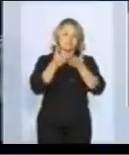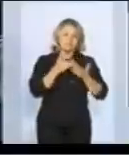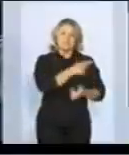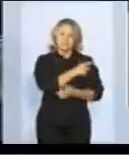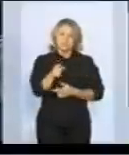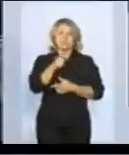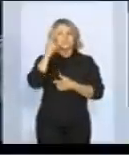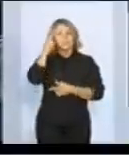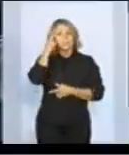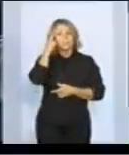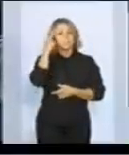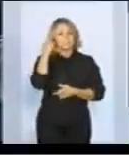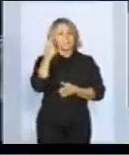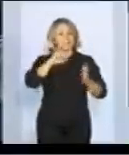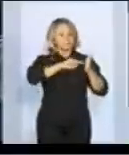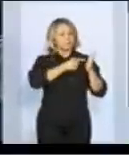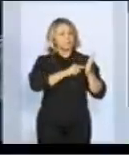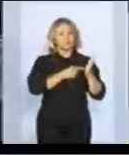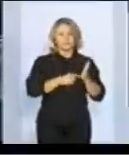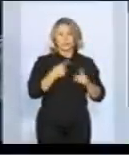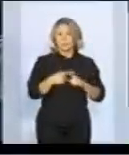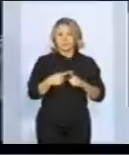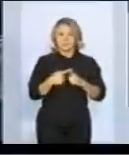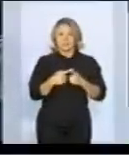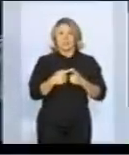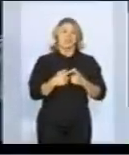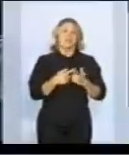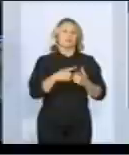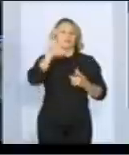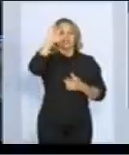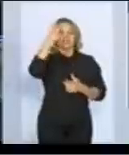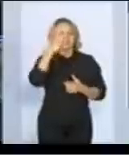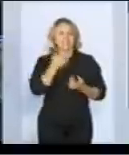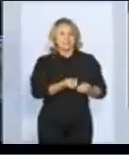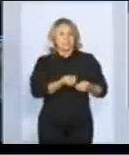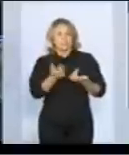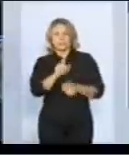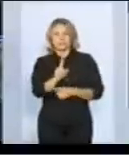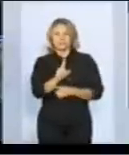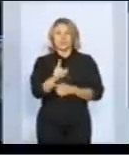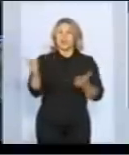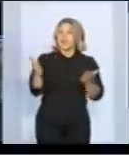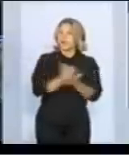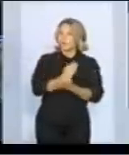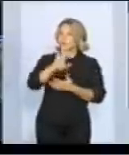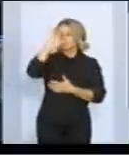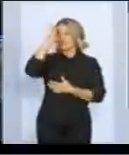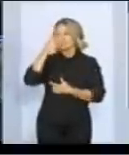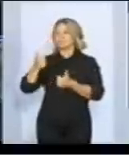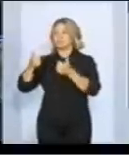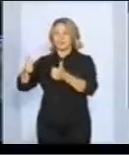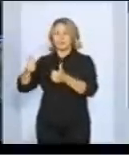todos esses pontos, porque o efeito não é neutro. E se o efeito, para alguns, pode ser positivo, para outros pode ser bastante